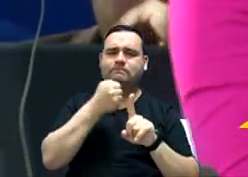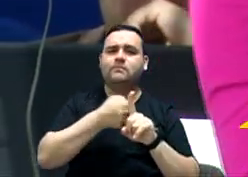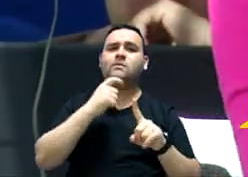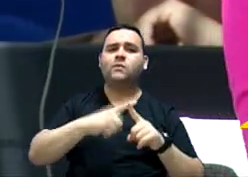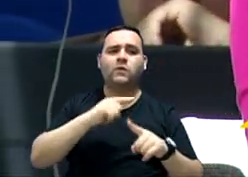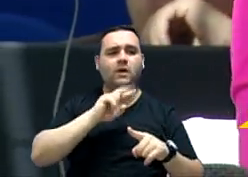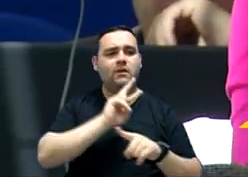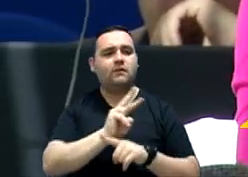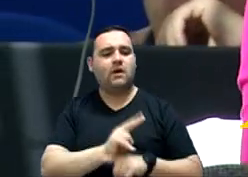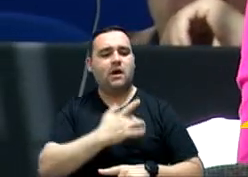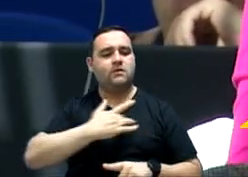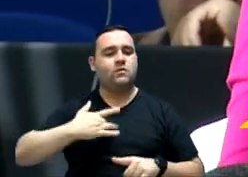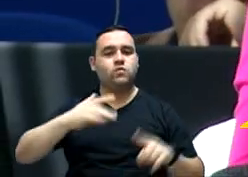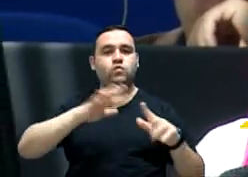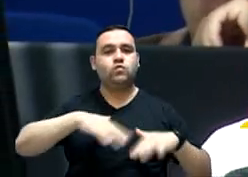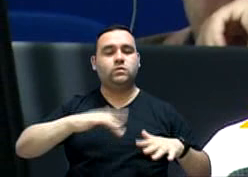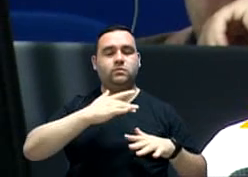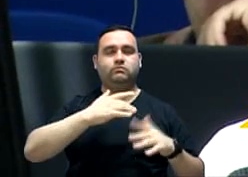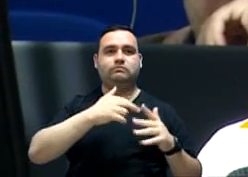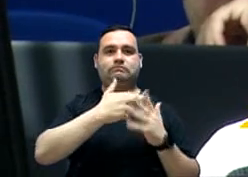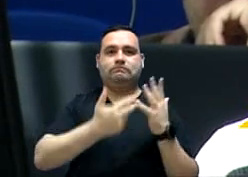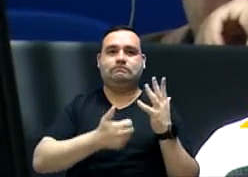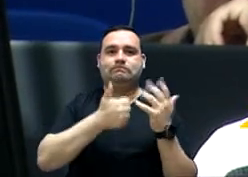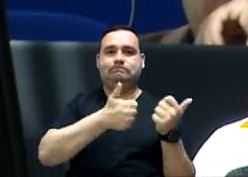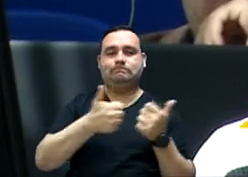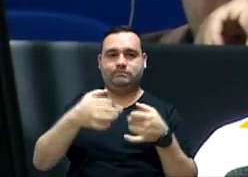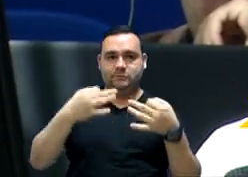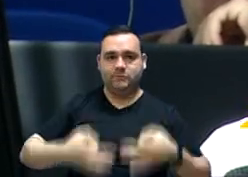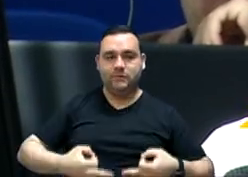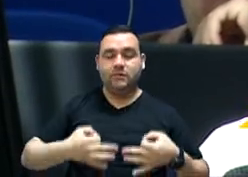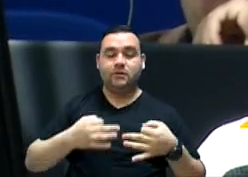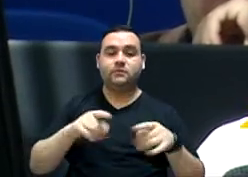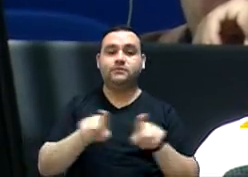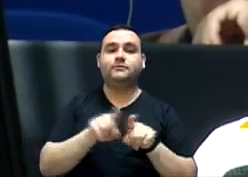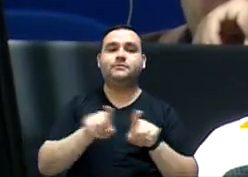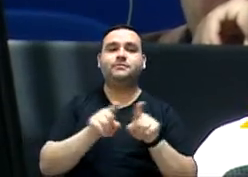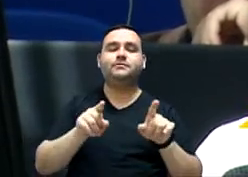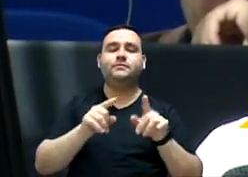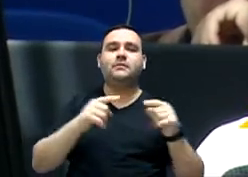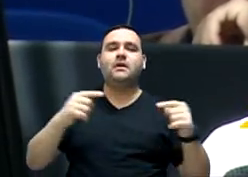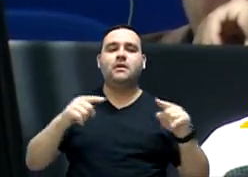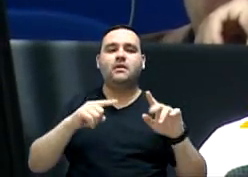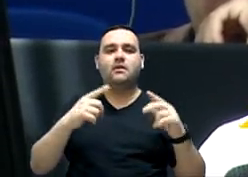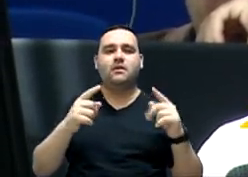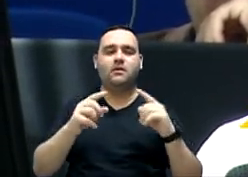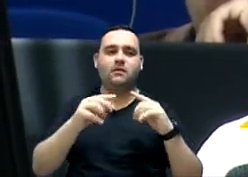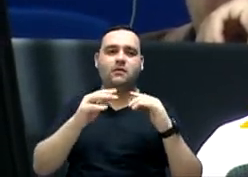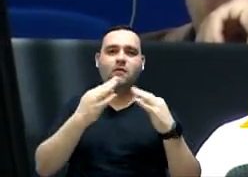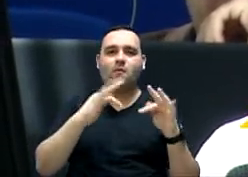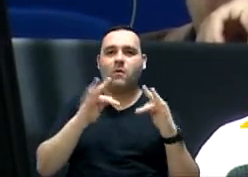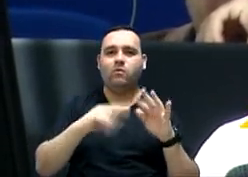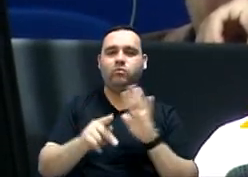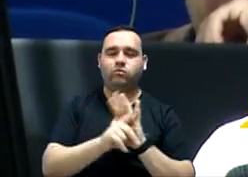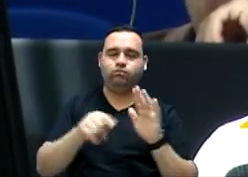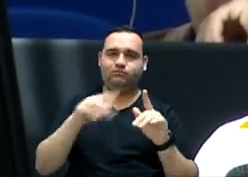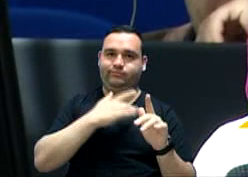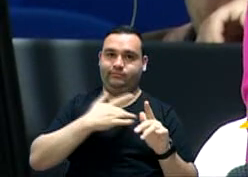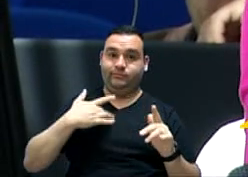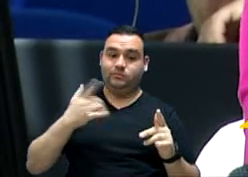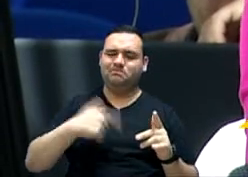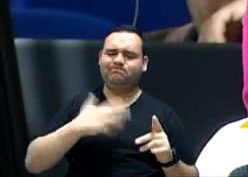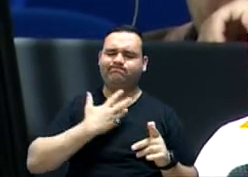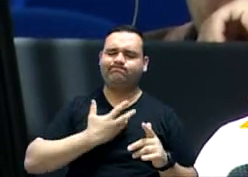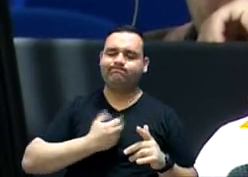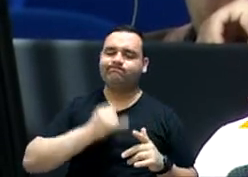da defesa da saúde pública de qualidade, o Fórum Popular de Saúde. Então, é com muito pesar que nós, né,